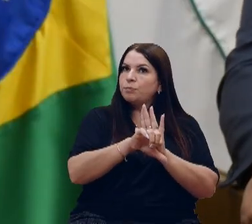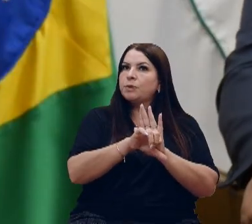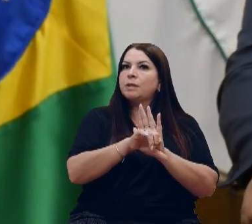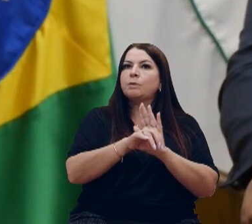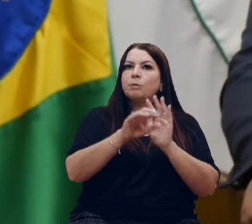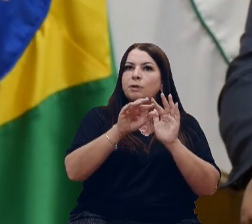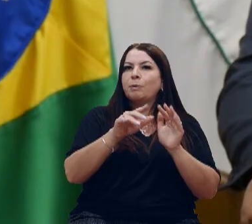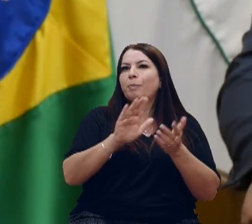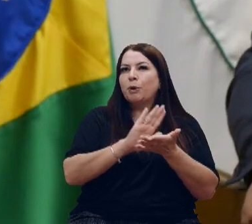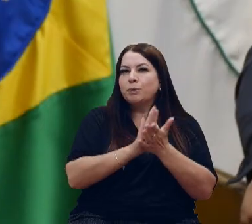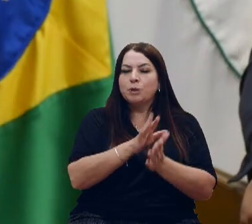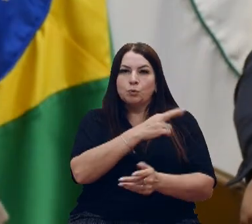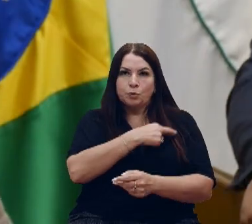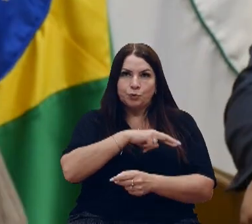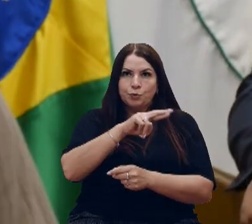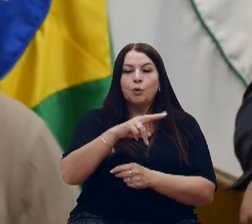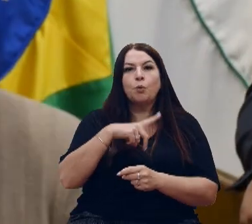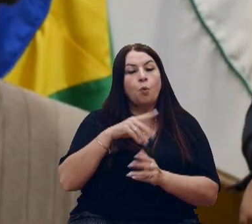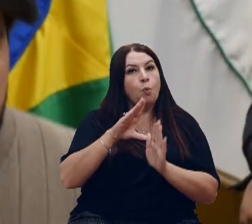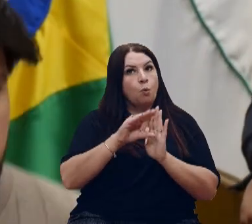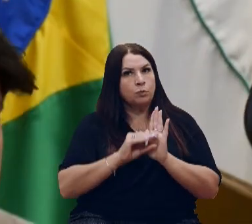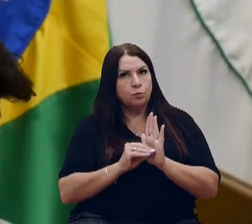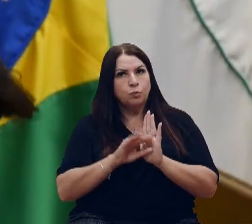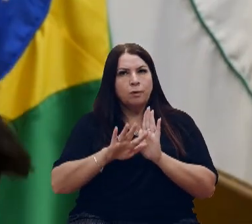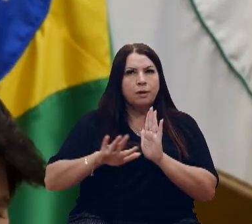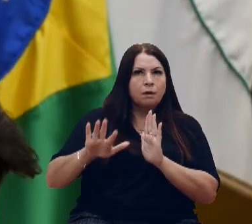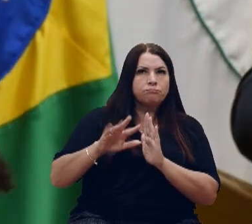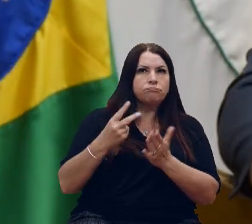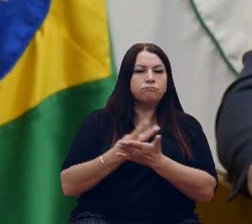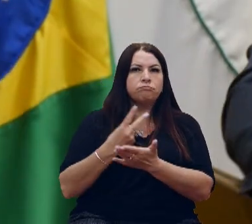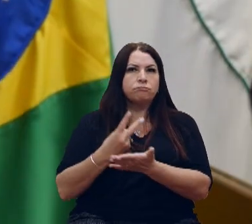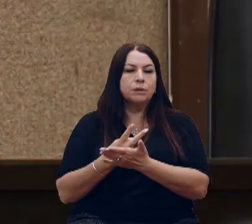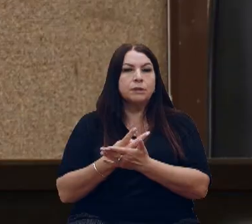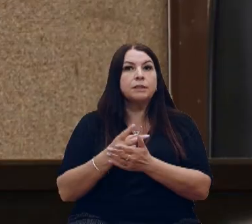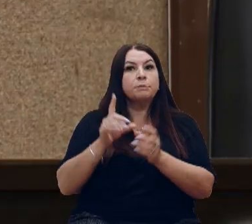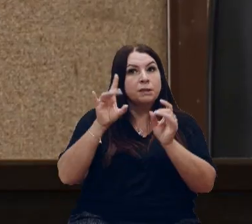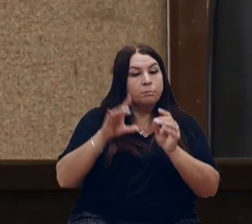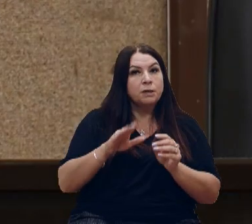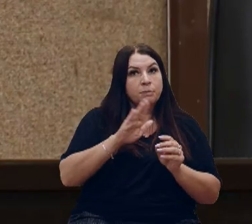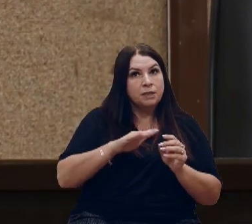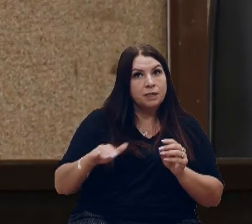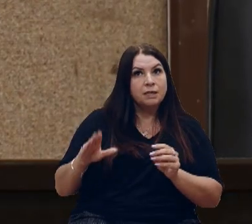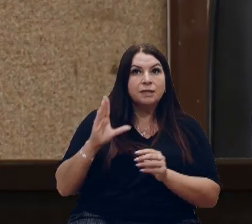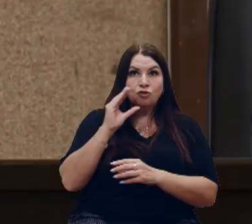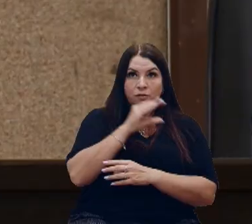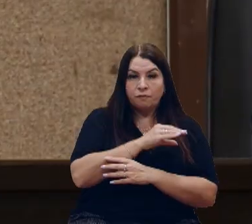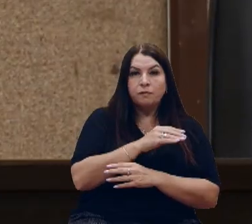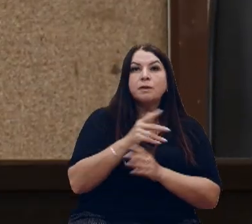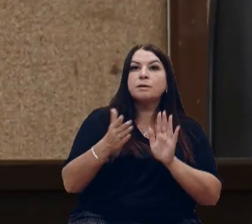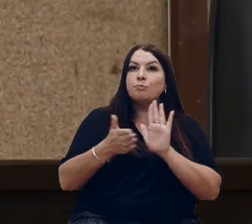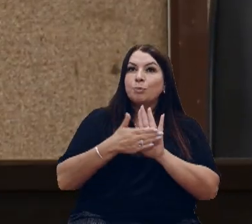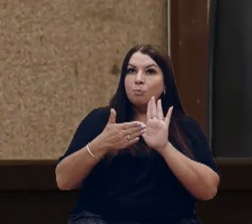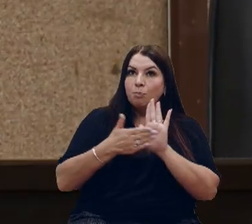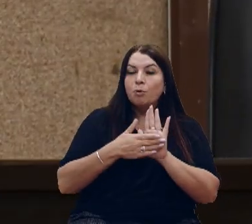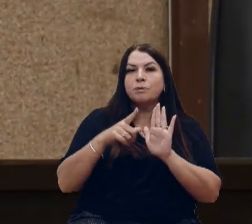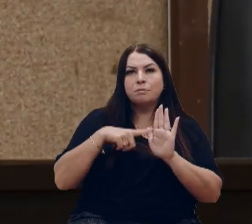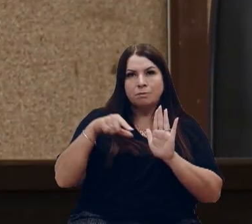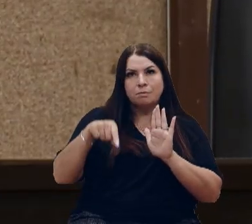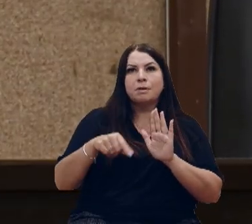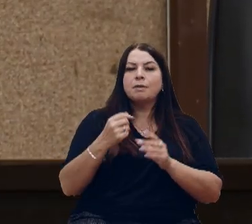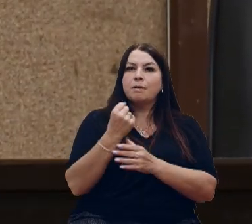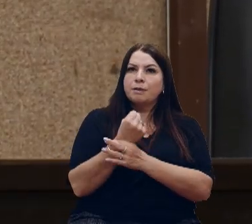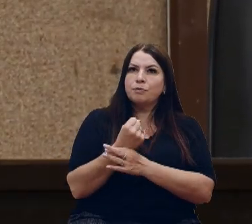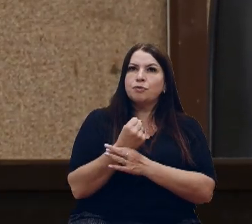intolerância religiosa ou contenham conteúdos inadequados, especialmente para crianças e adolescentes. Essa proposta então busca garantir